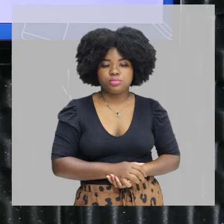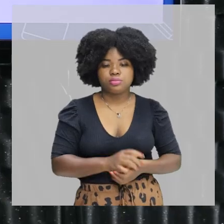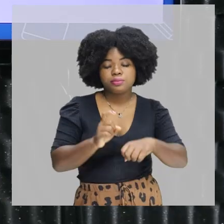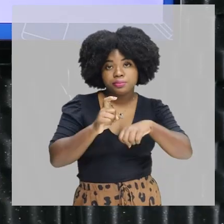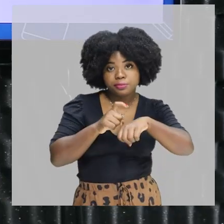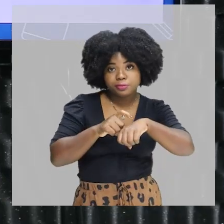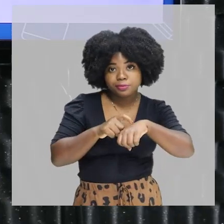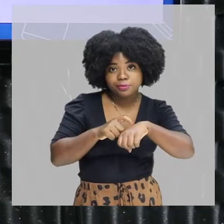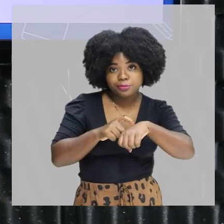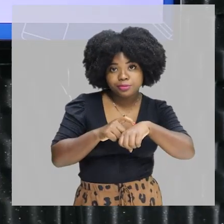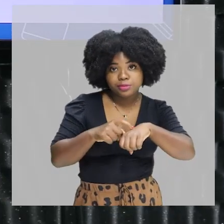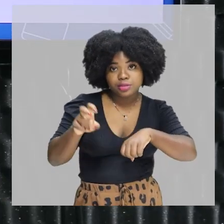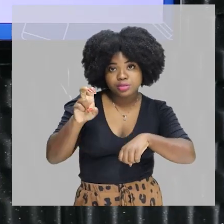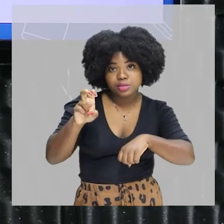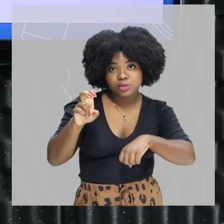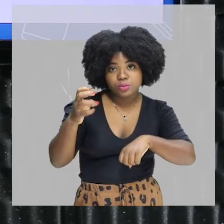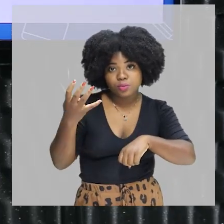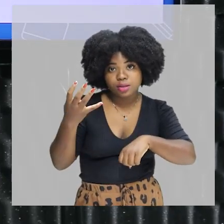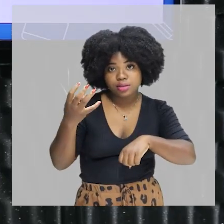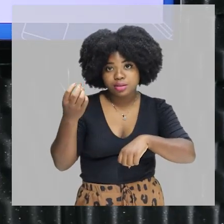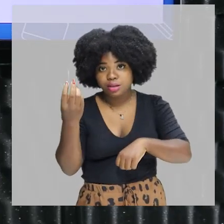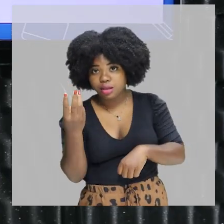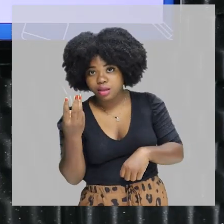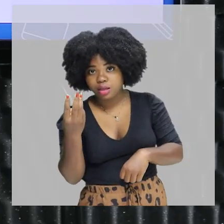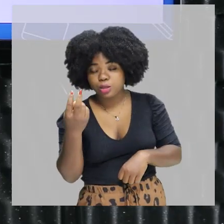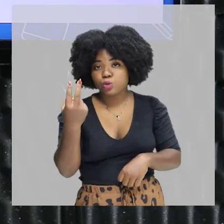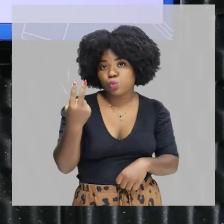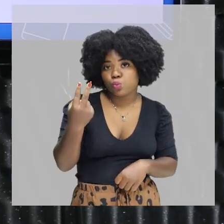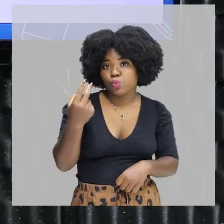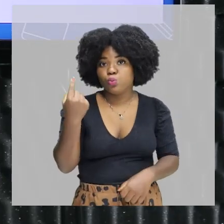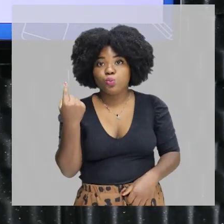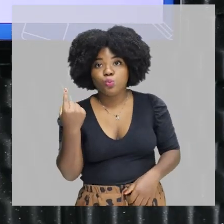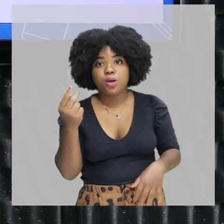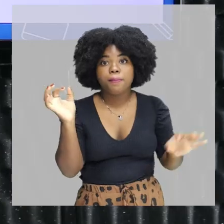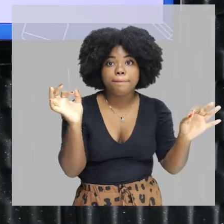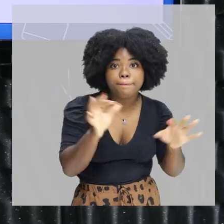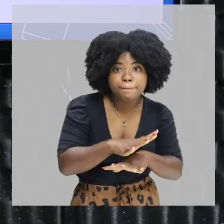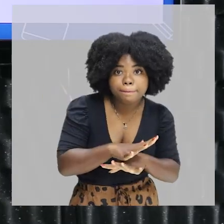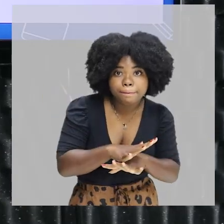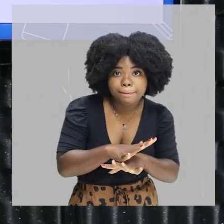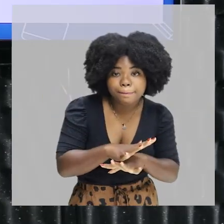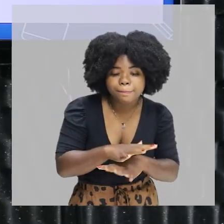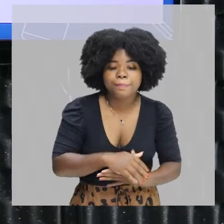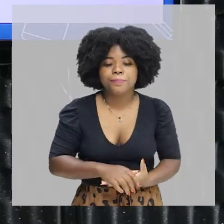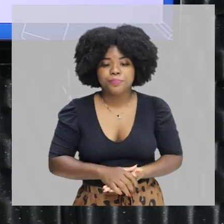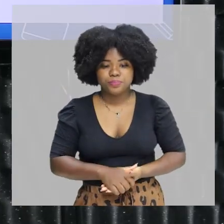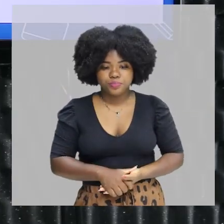Tempinho. 5, 4, 3, 2, 1. Bem.